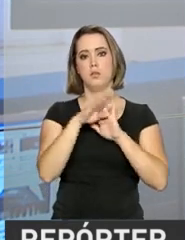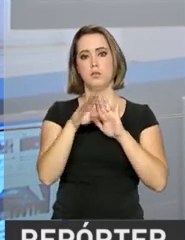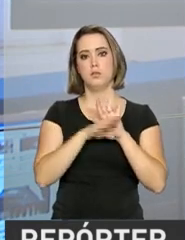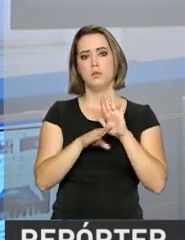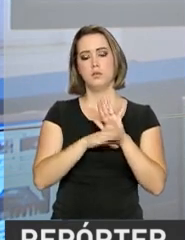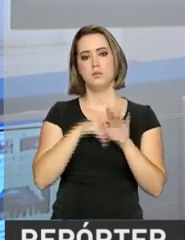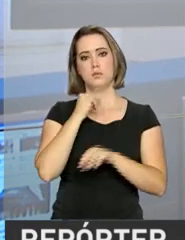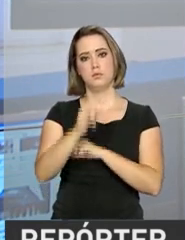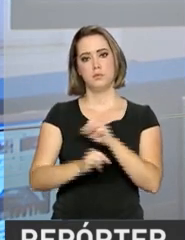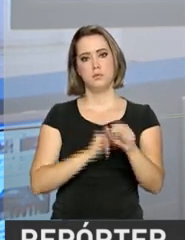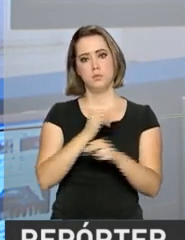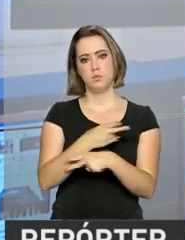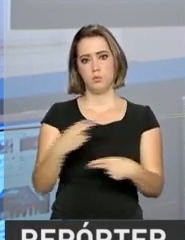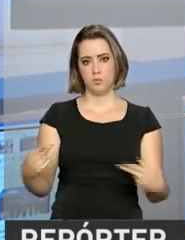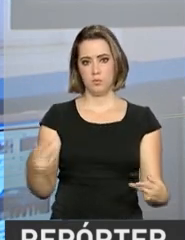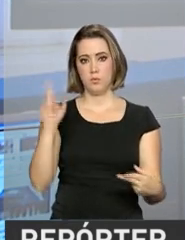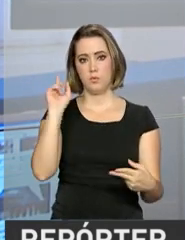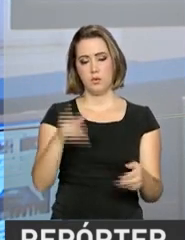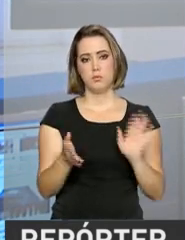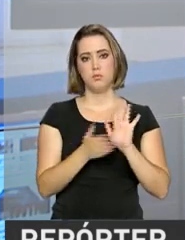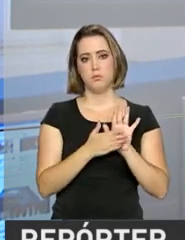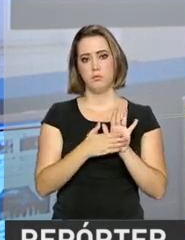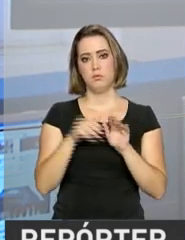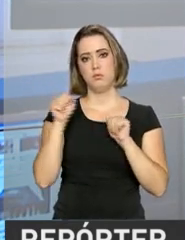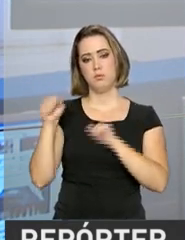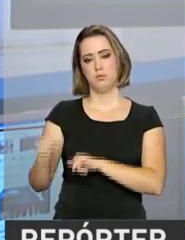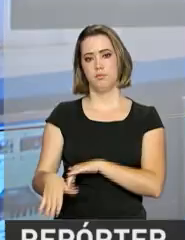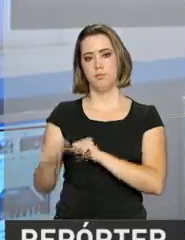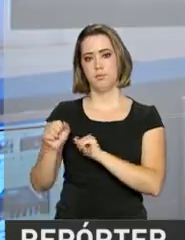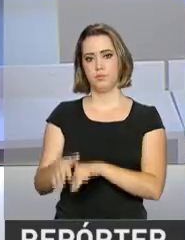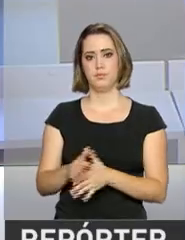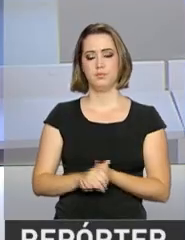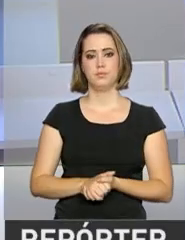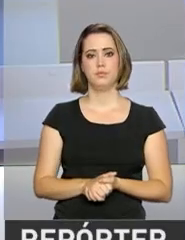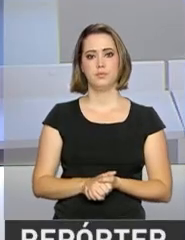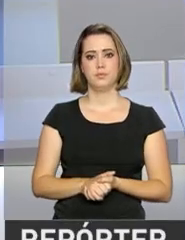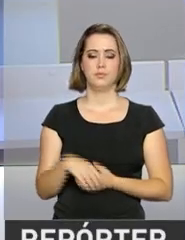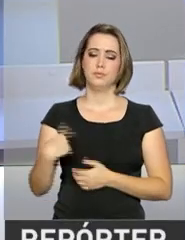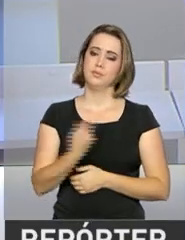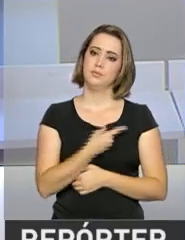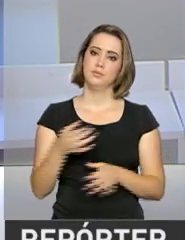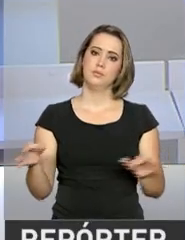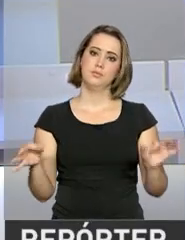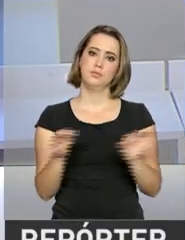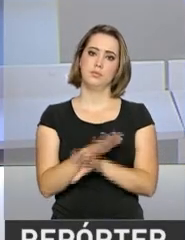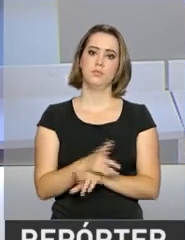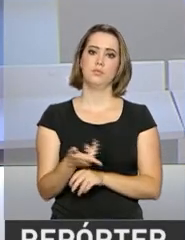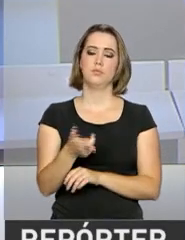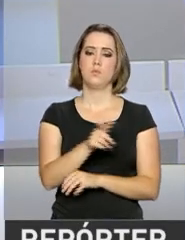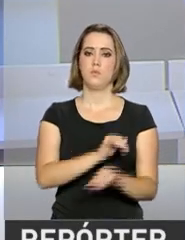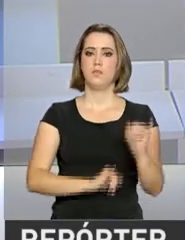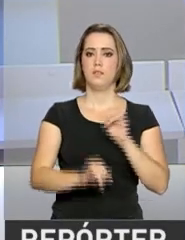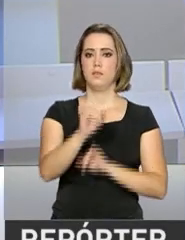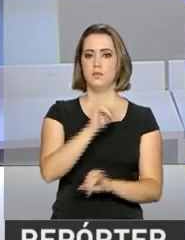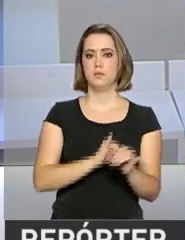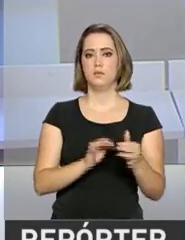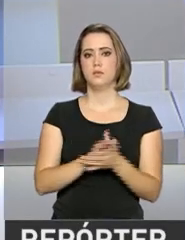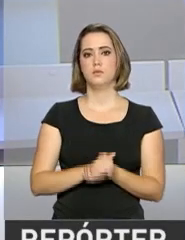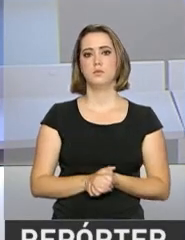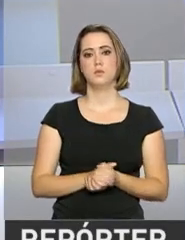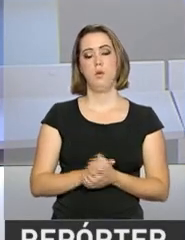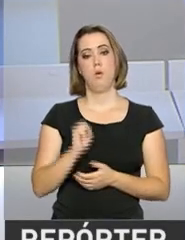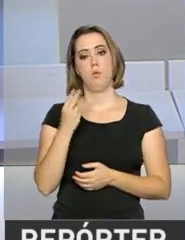para a internet das coisas seja apresentado em setembro nós ficamos por aqui podemos voltar a qualquer momento com mais